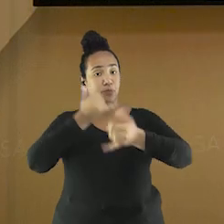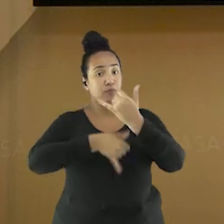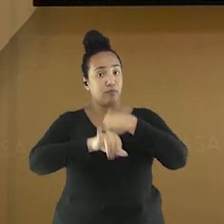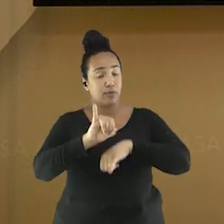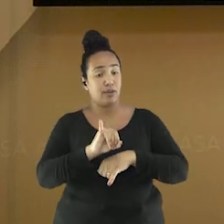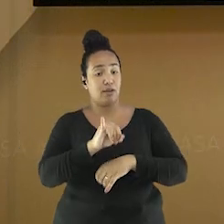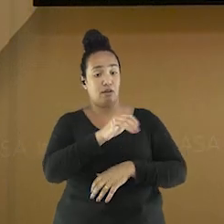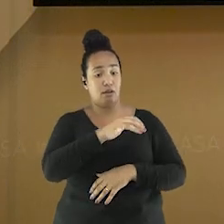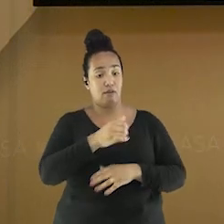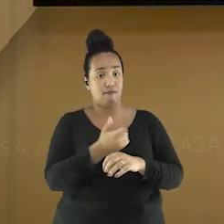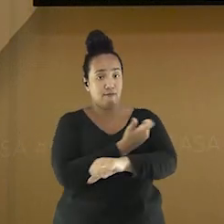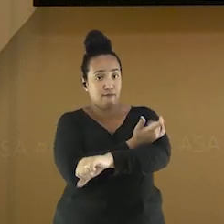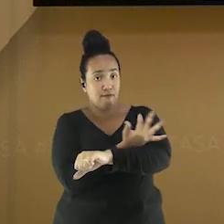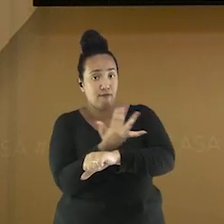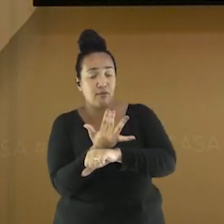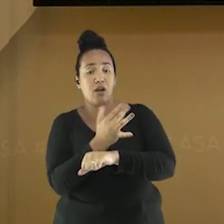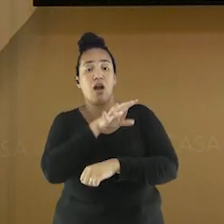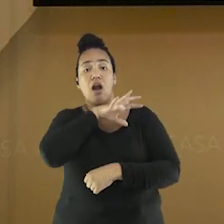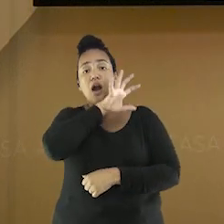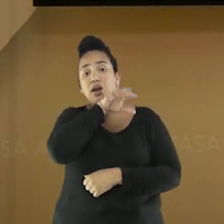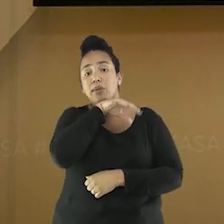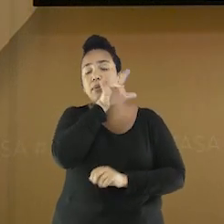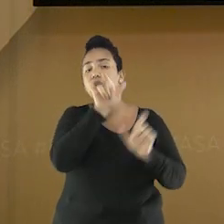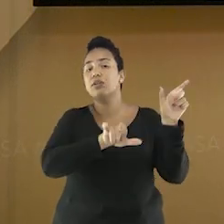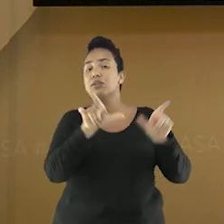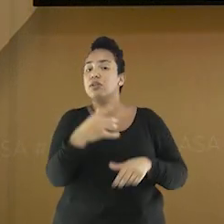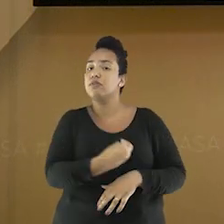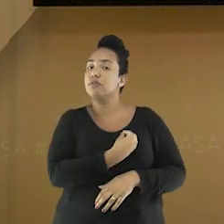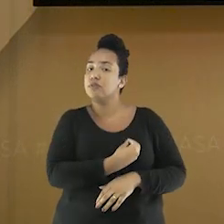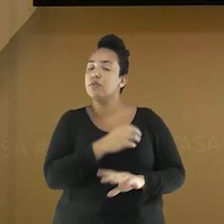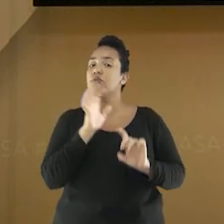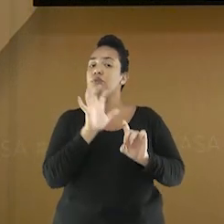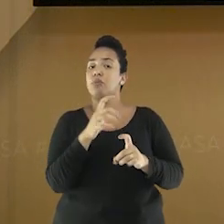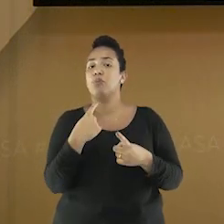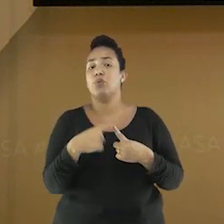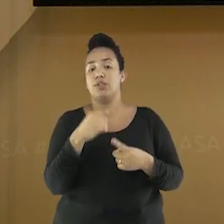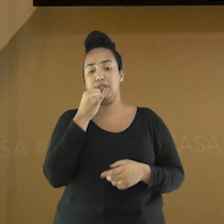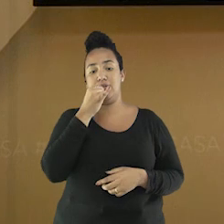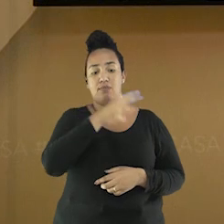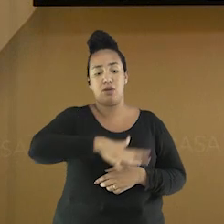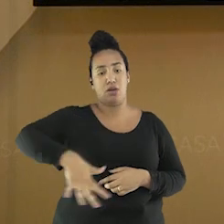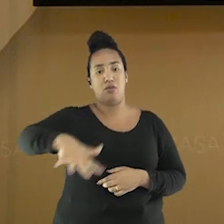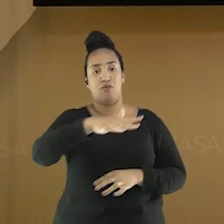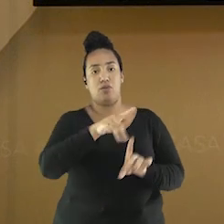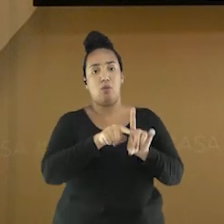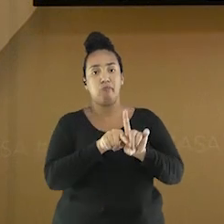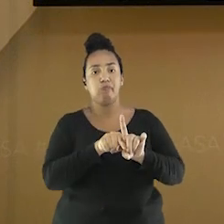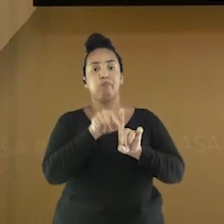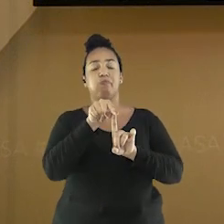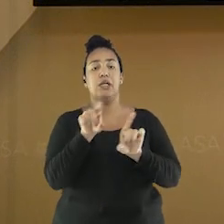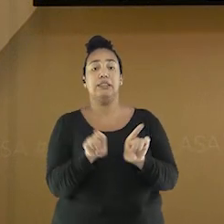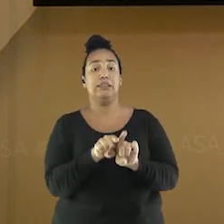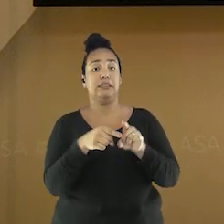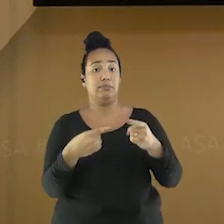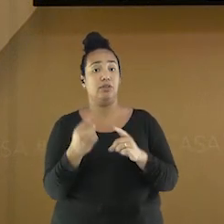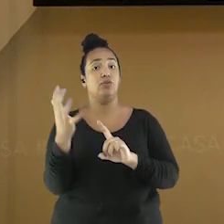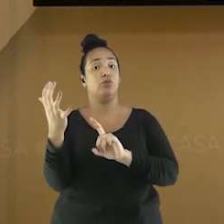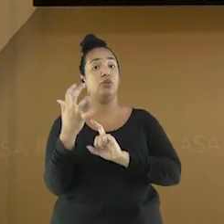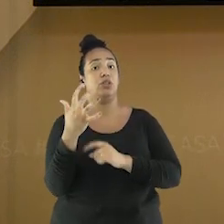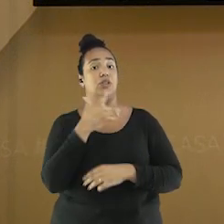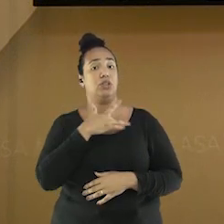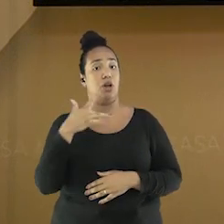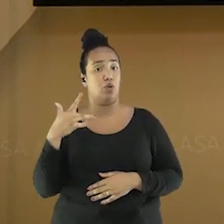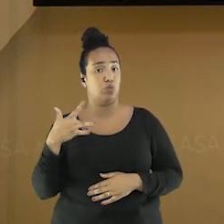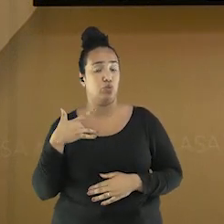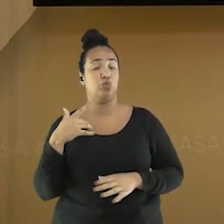prejudica a vida vegetal e animal por elevar a acidez do ambiente em que se encontra, causando também danos ao homem, afetando seus